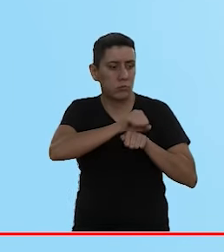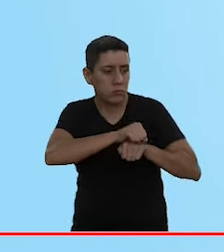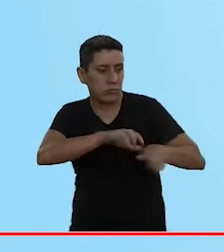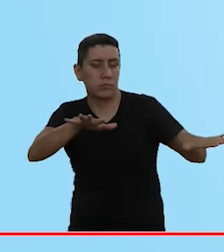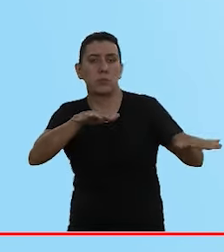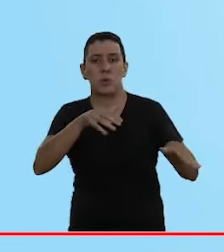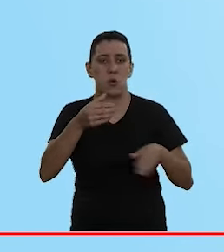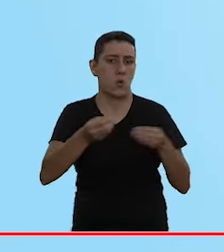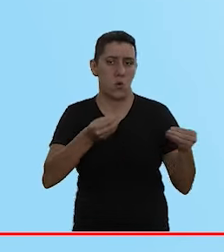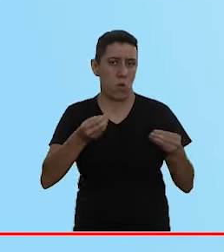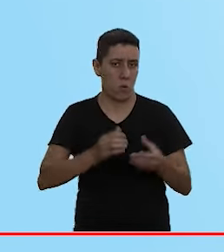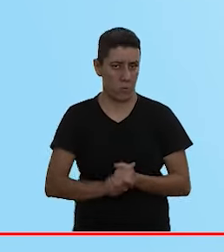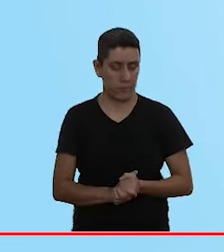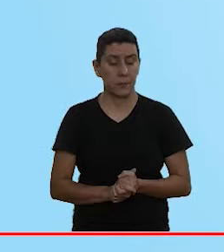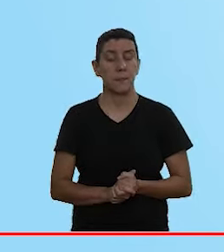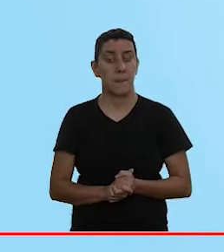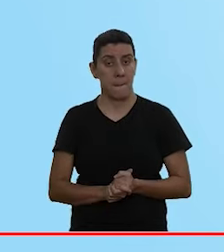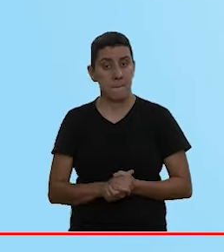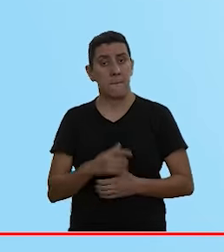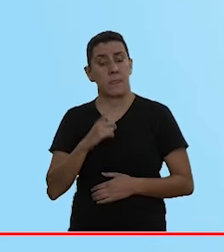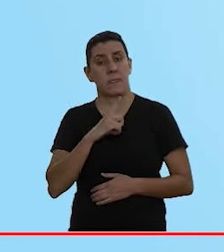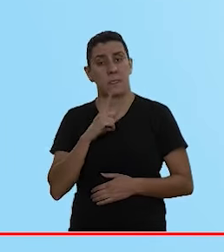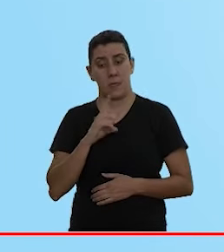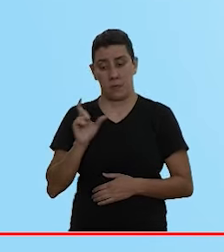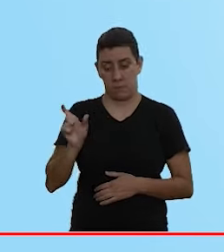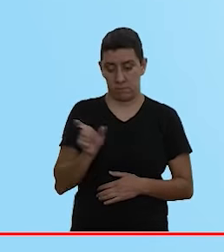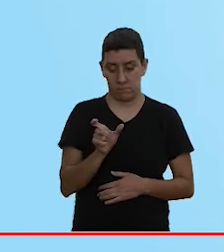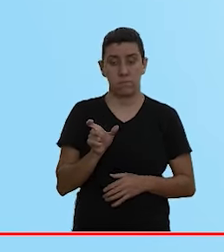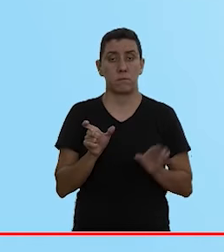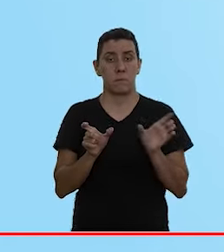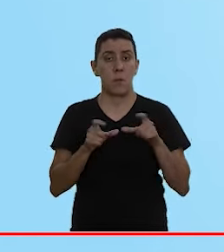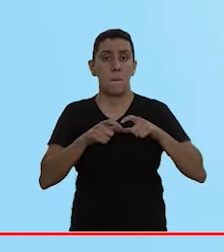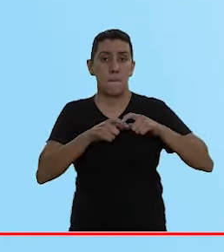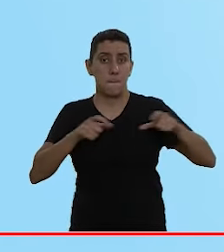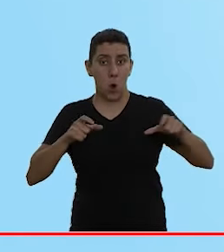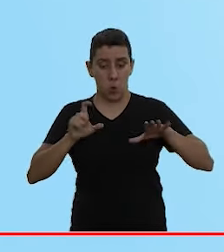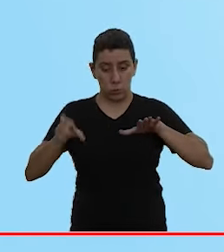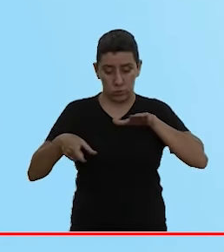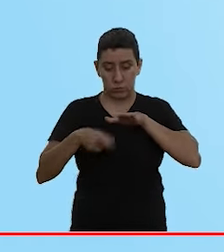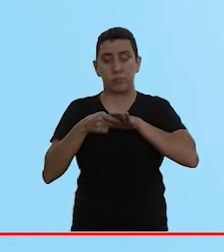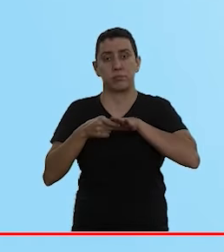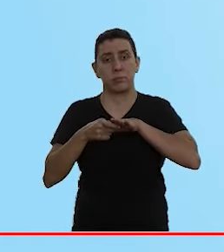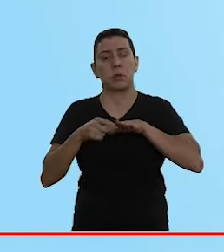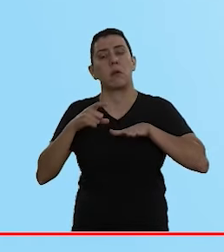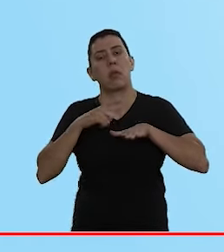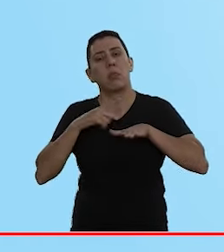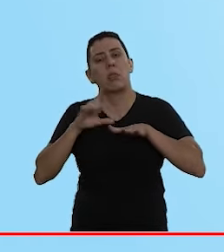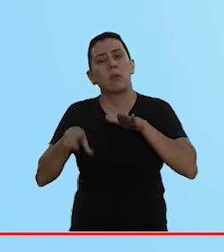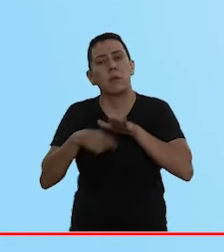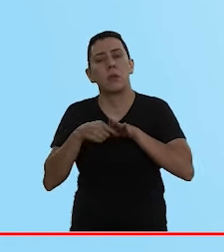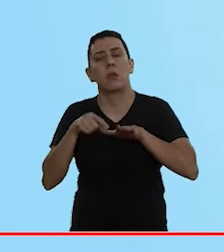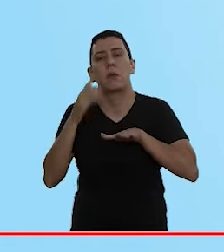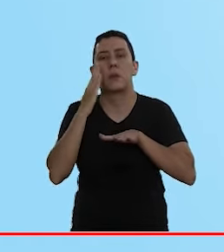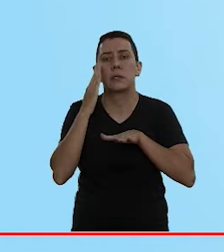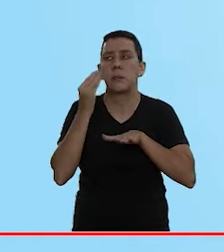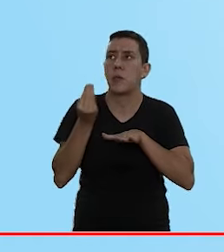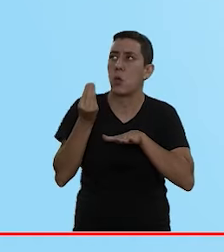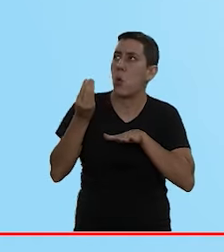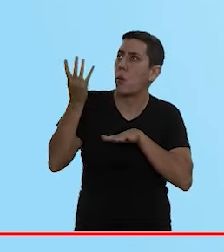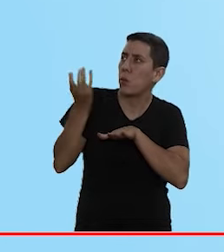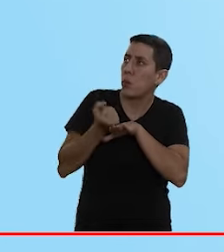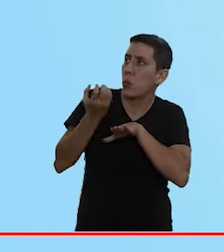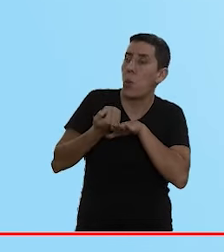Dos inversores conectados aos módulos fotovoltaicos, de participação de sistemas de armazenamento de energia